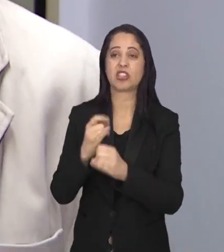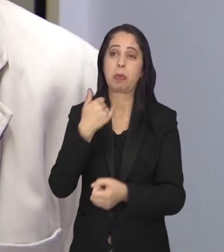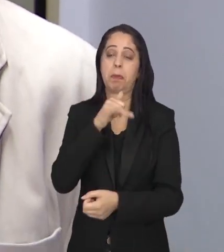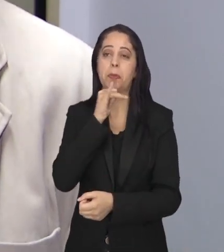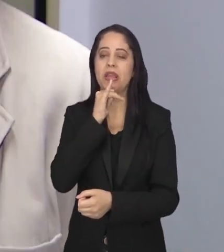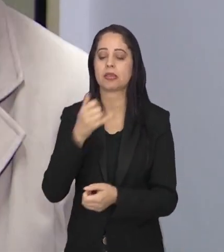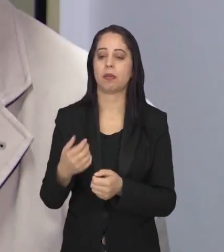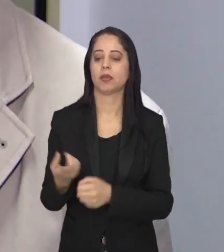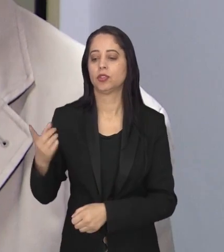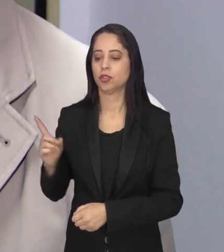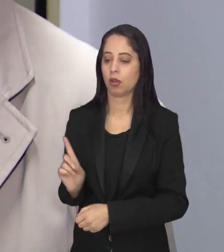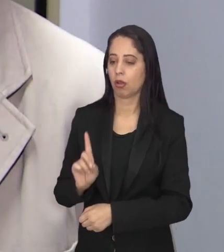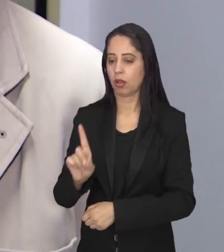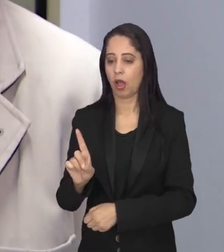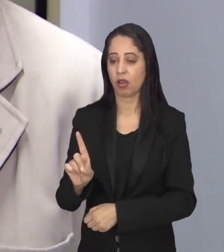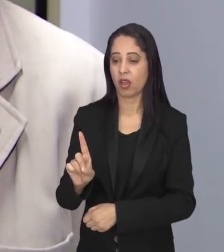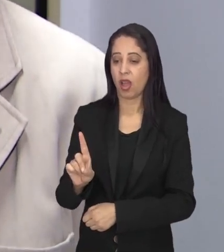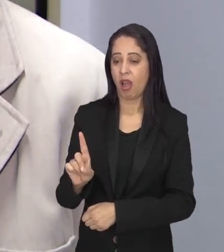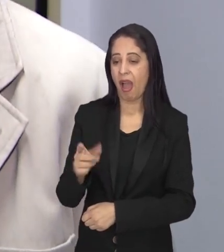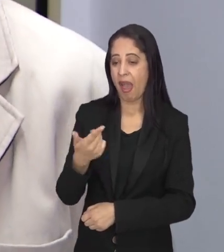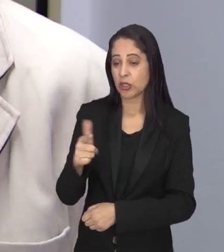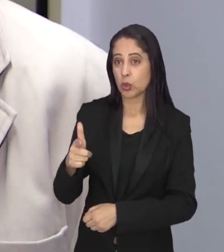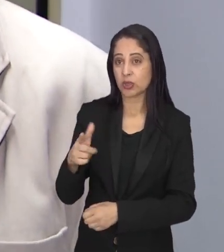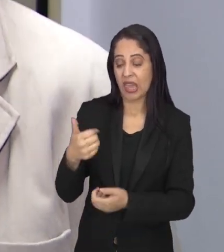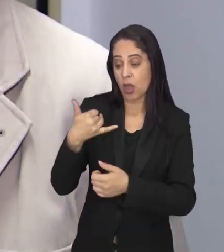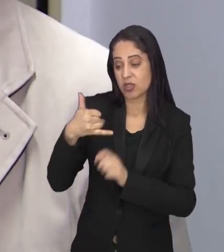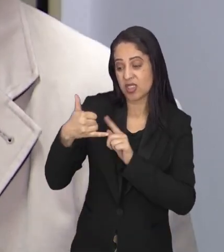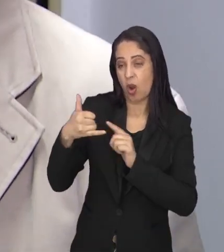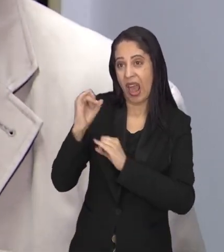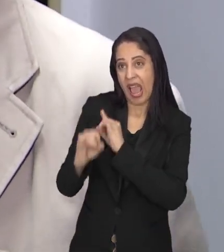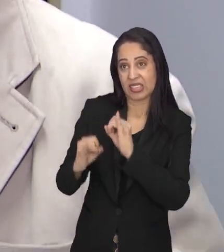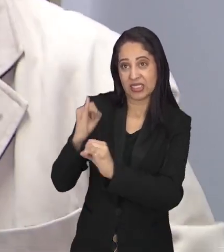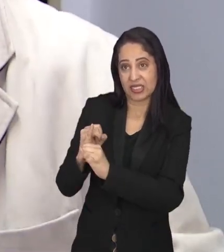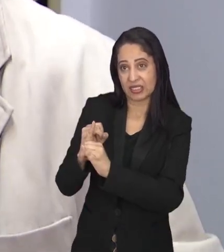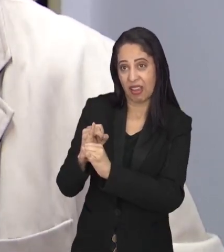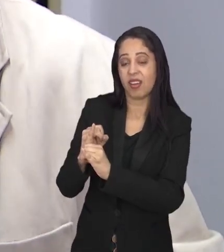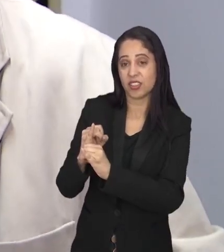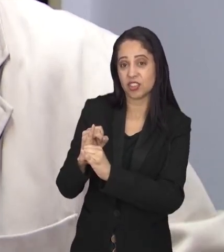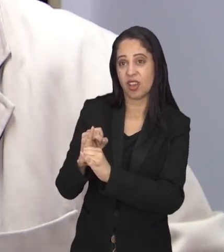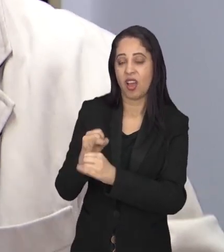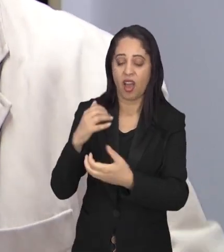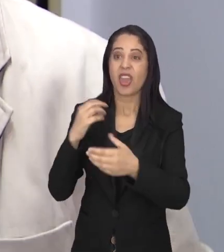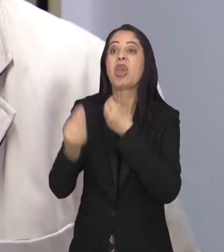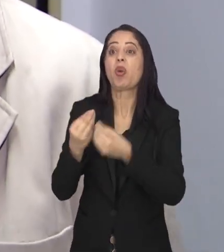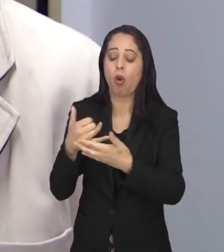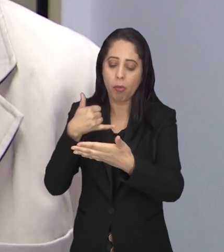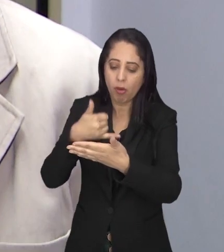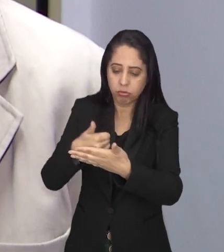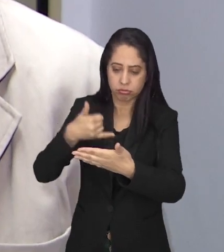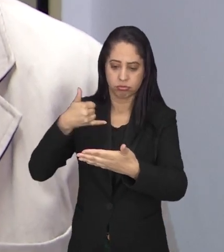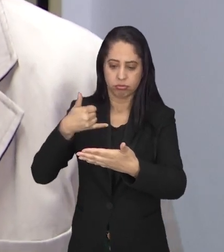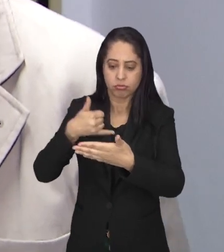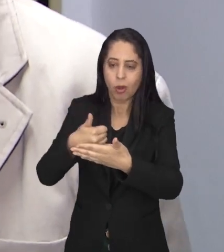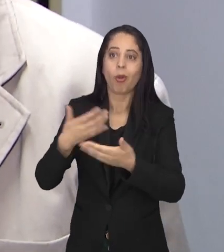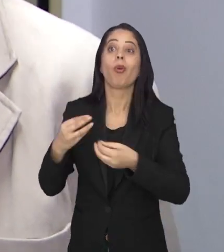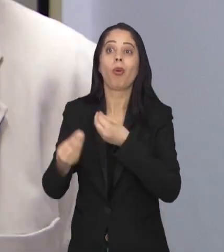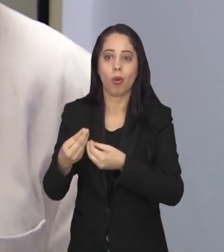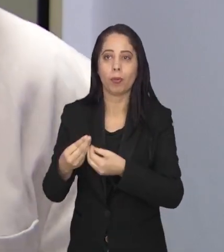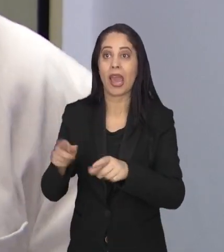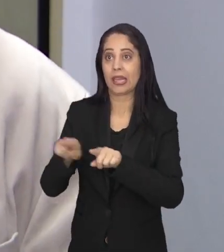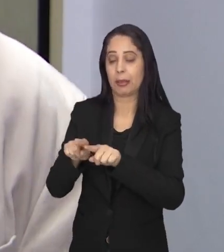gratuito à internet quando optarem por oferecer aos consumidores o menu dessa forma. Nós apresentamos esse projeto